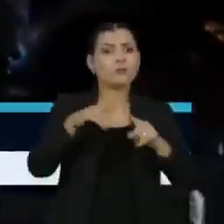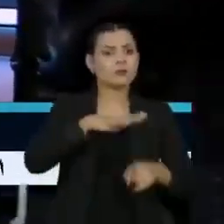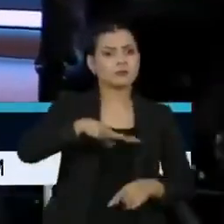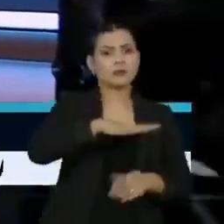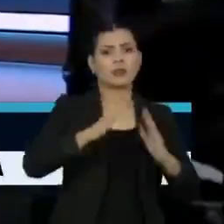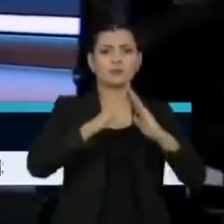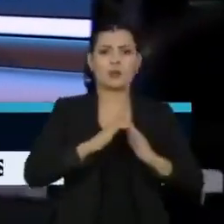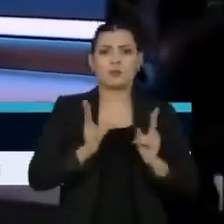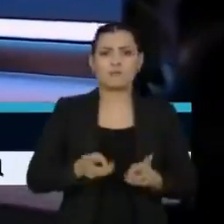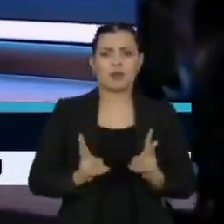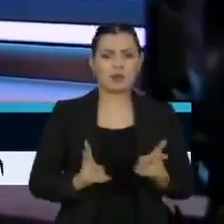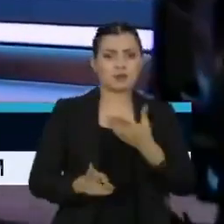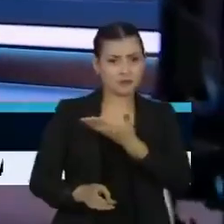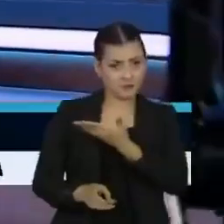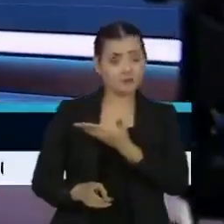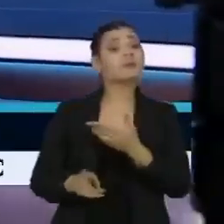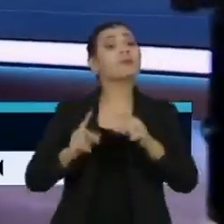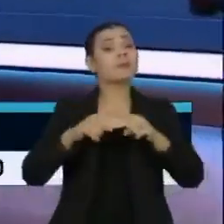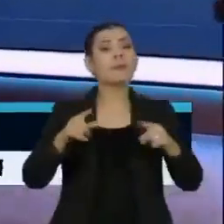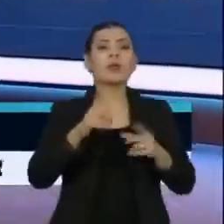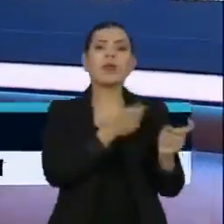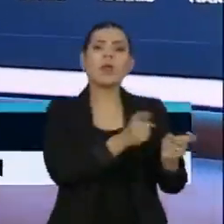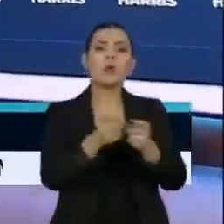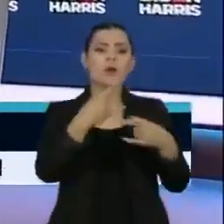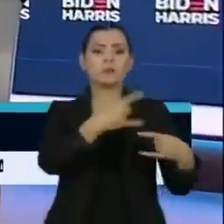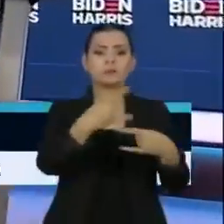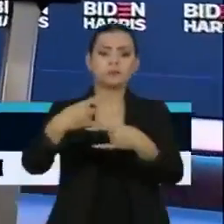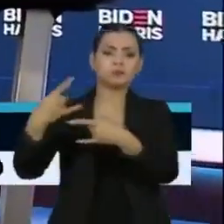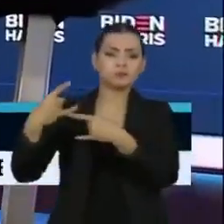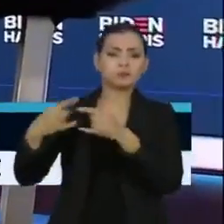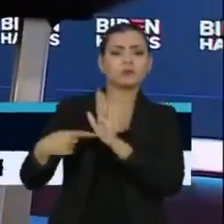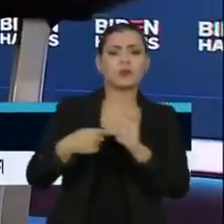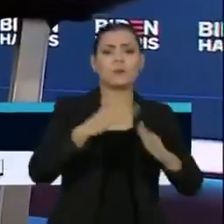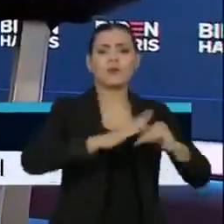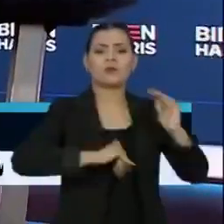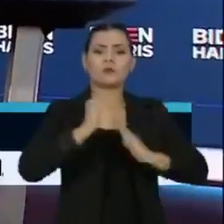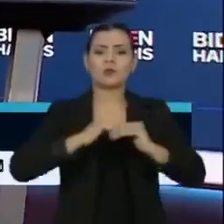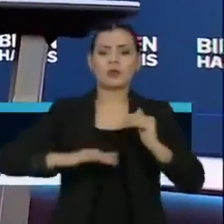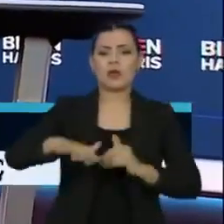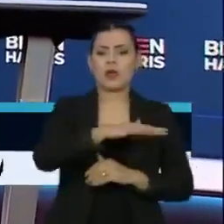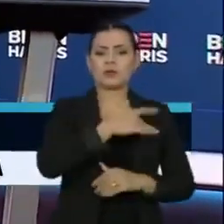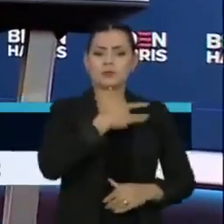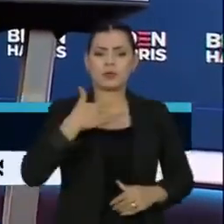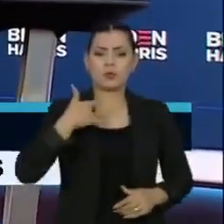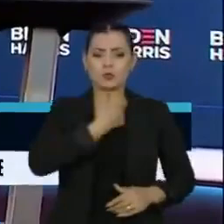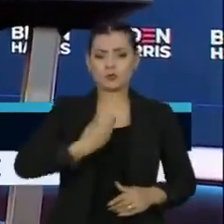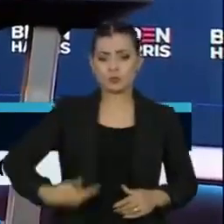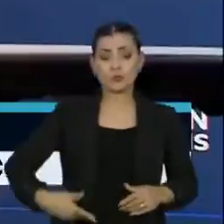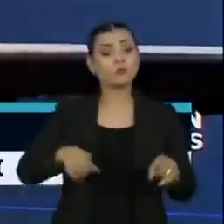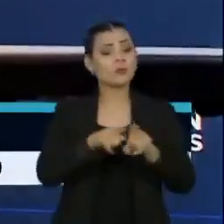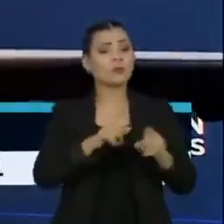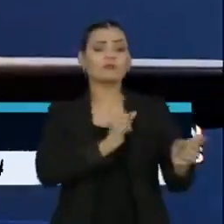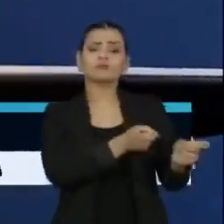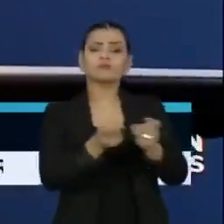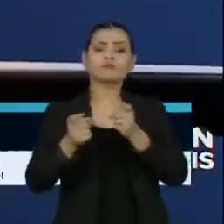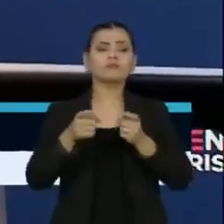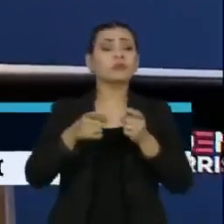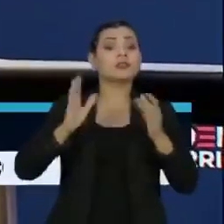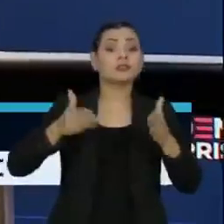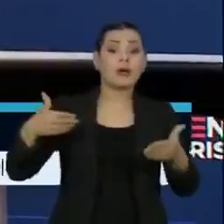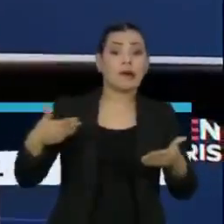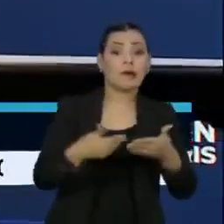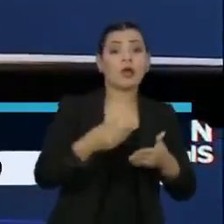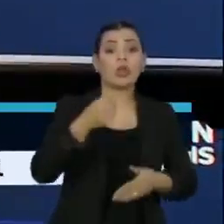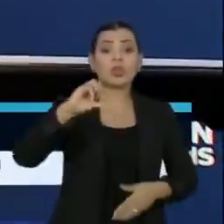onde mora, Wilmington. Em uma reunião virtual com especialistas em saúde pública, discutiu a pandemia que se aproxima